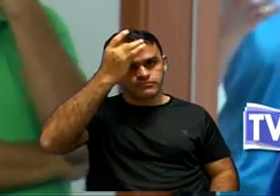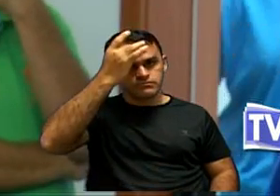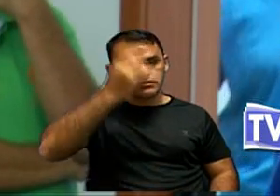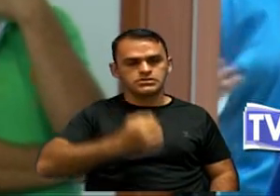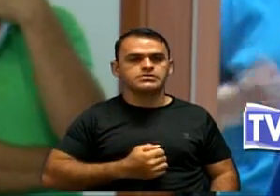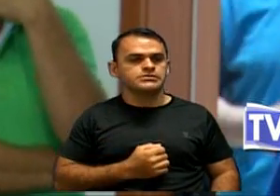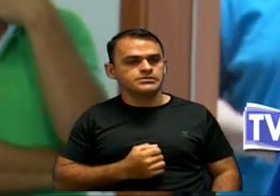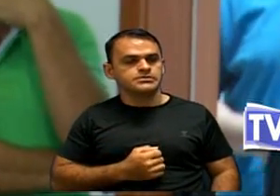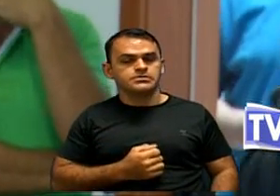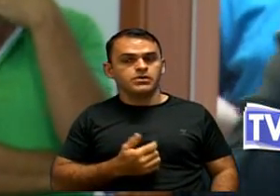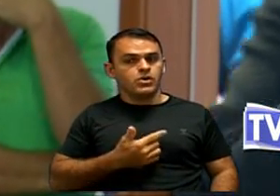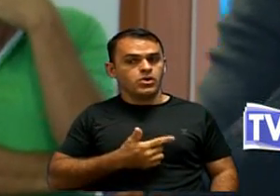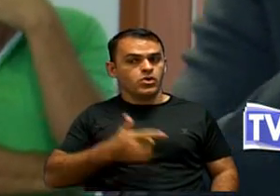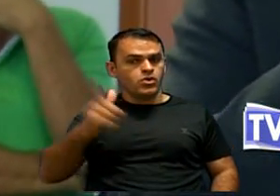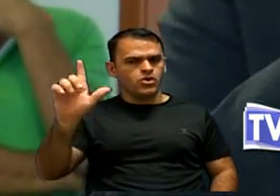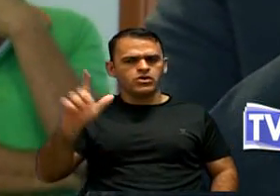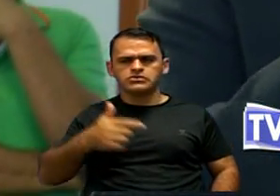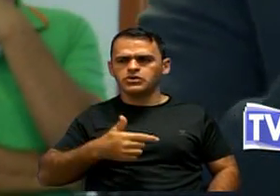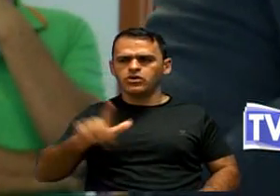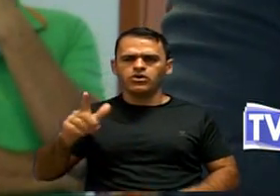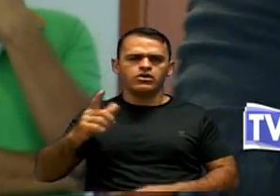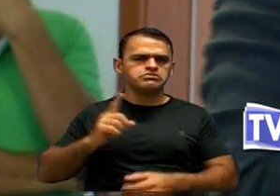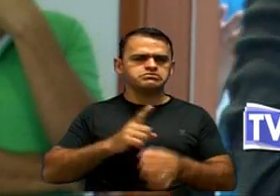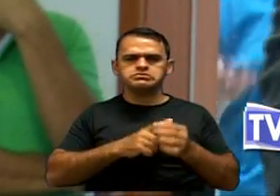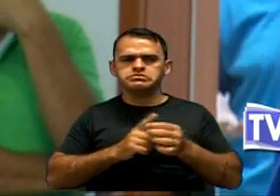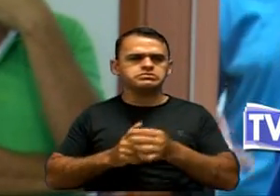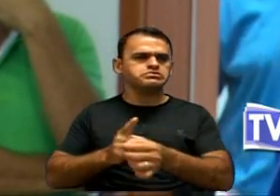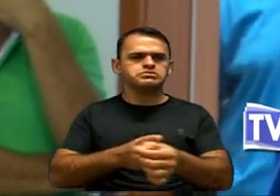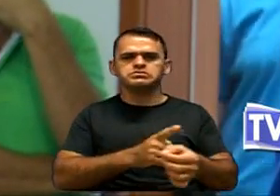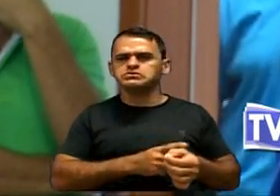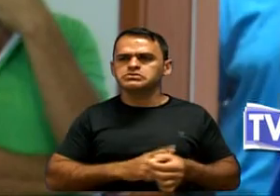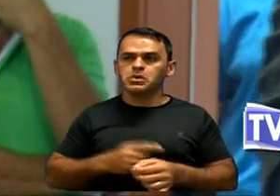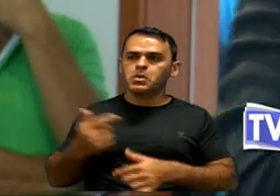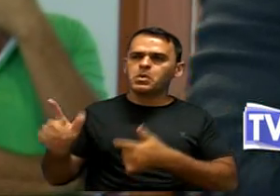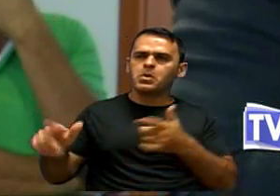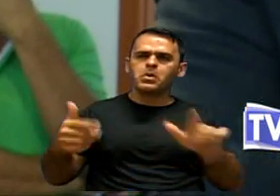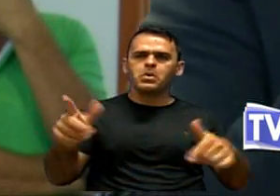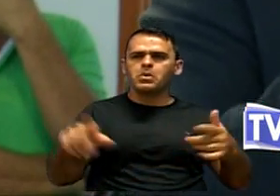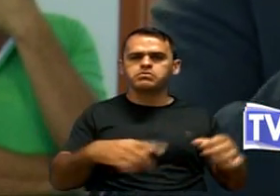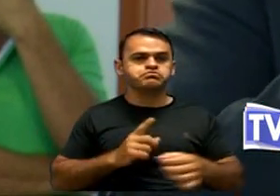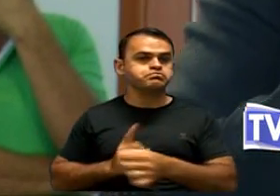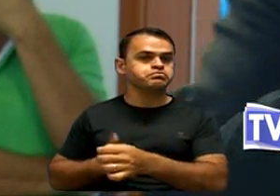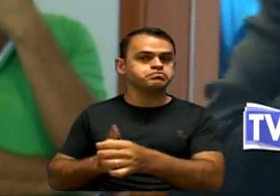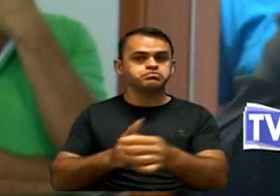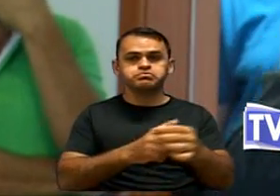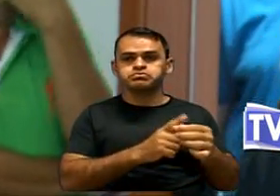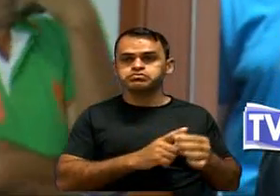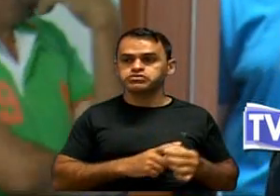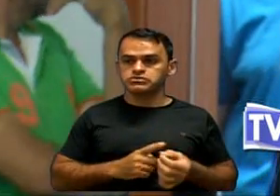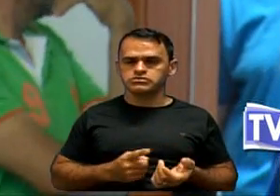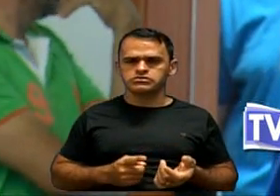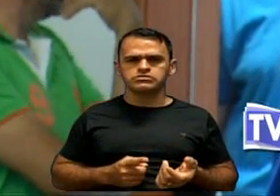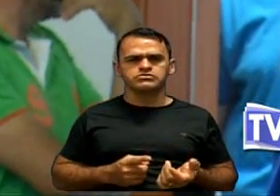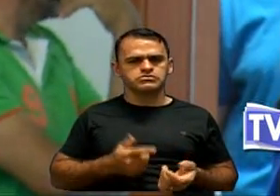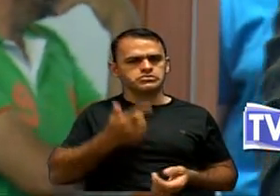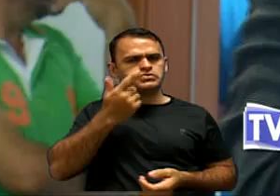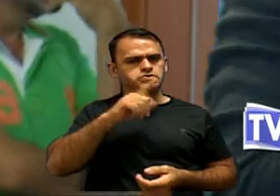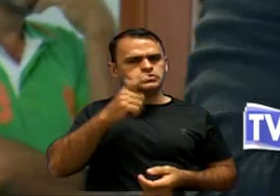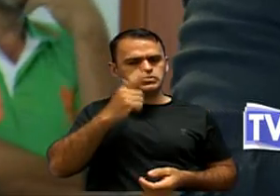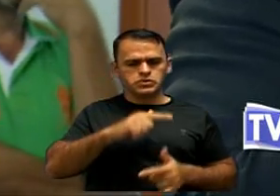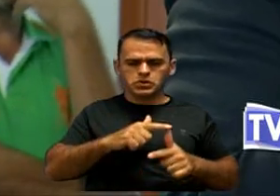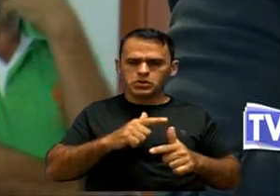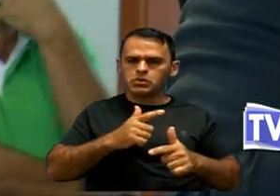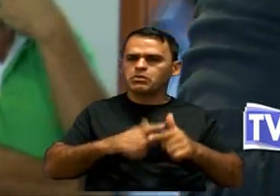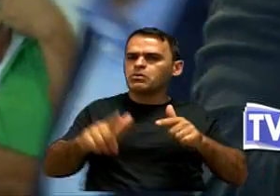Eu, e há outras cidades, Renan, doutor Hélio Brasileiro, em outras cidades, acharam uma maneira,